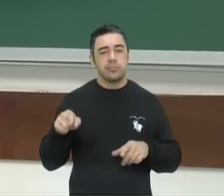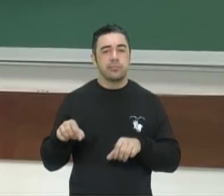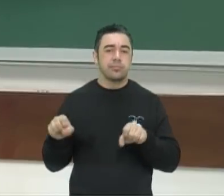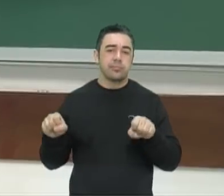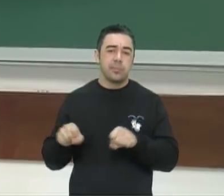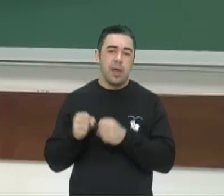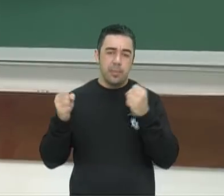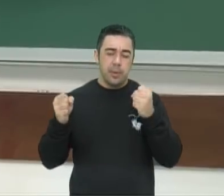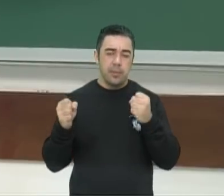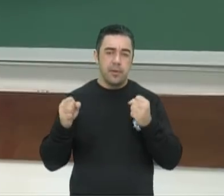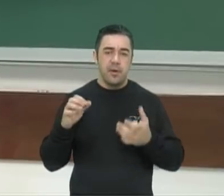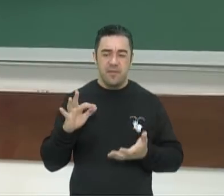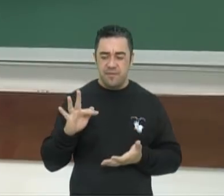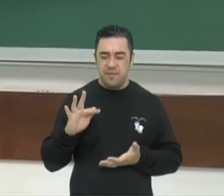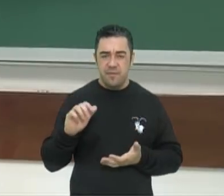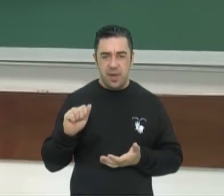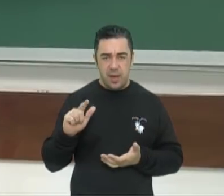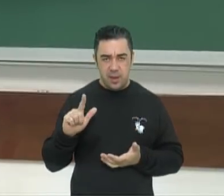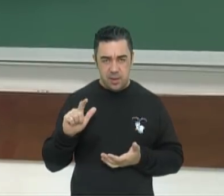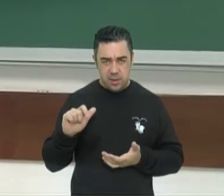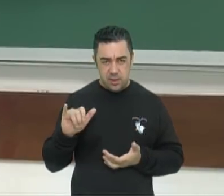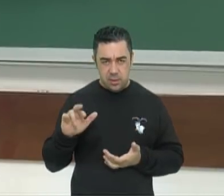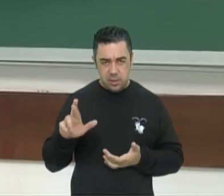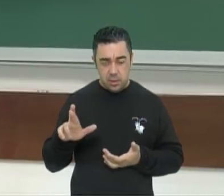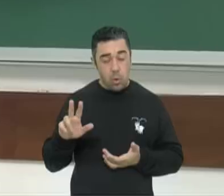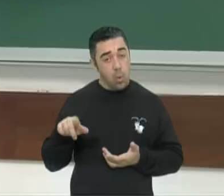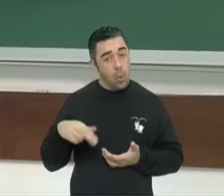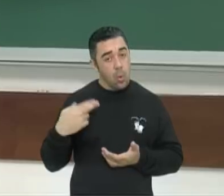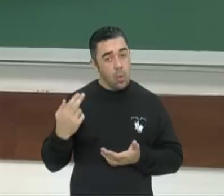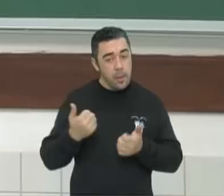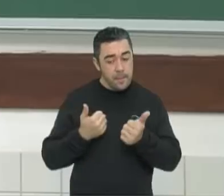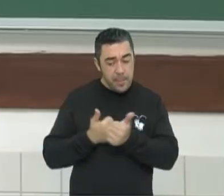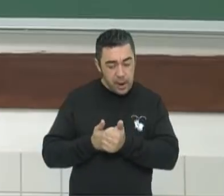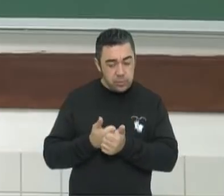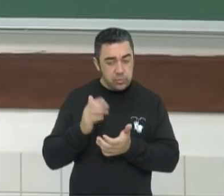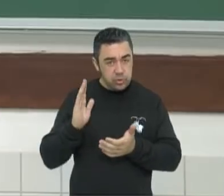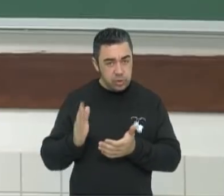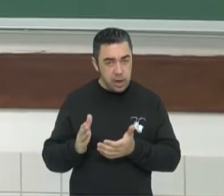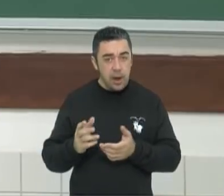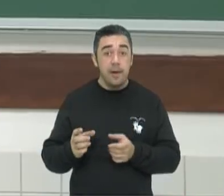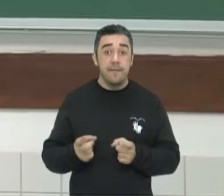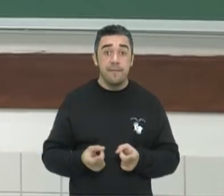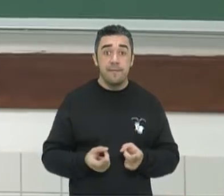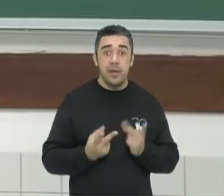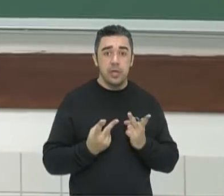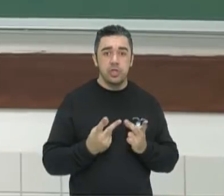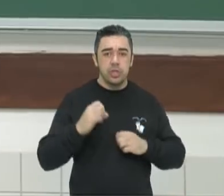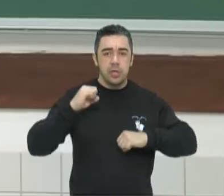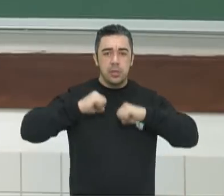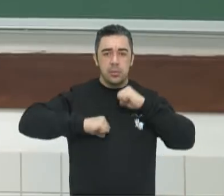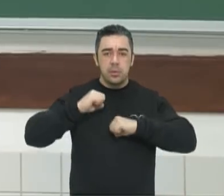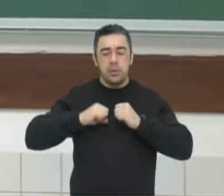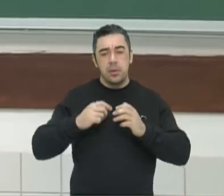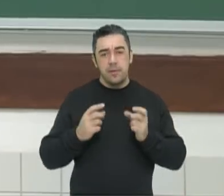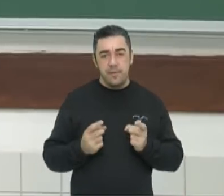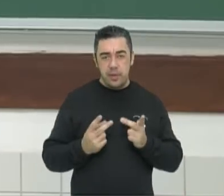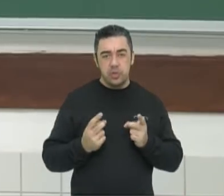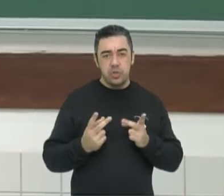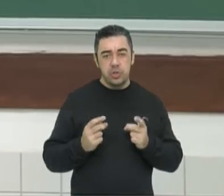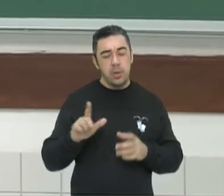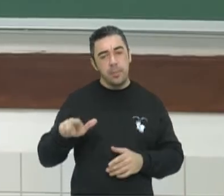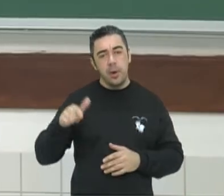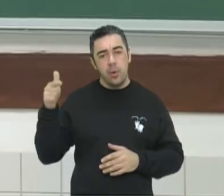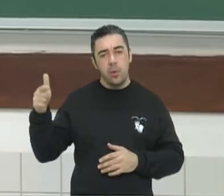eles faliam ou, quando estavam prestes a falir, ou já falidos, vendiam as suas estruturas médias e